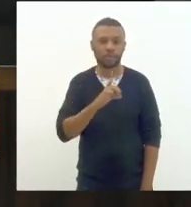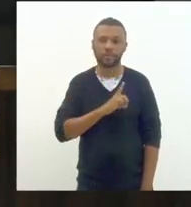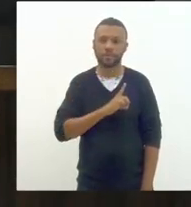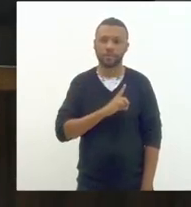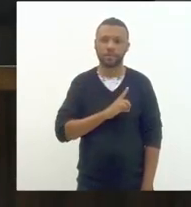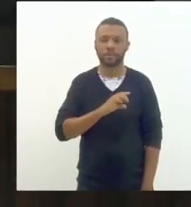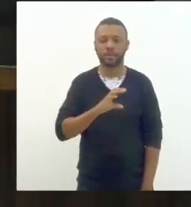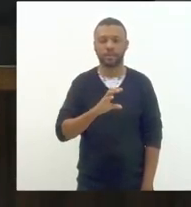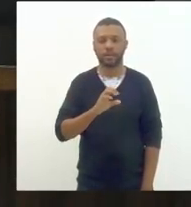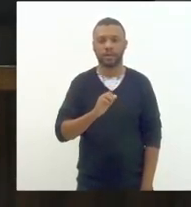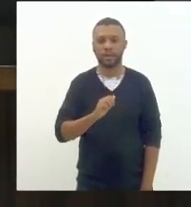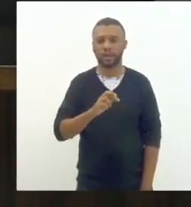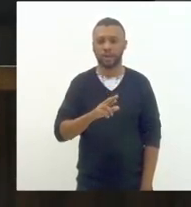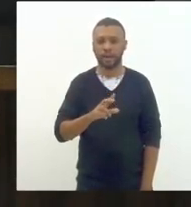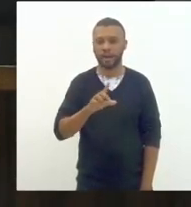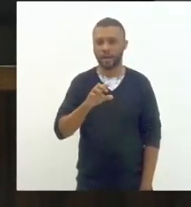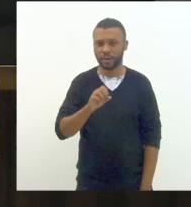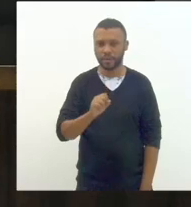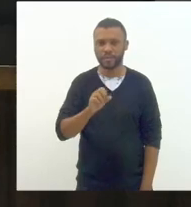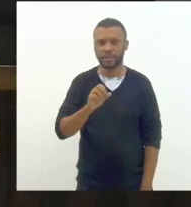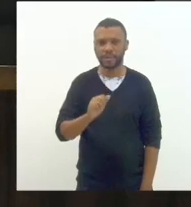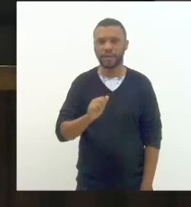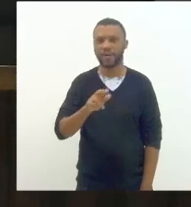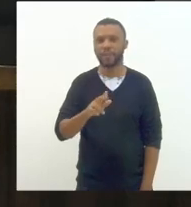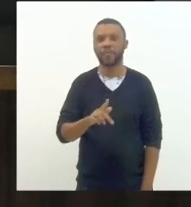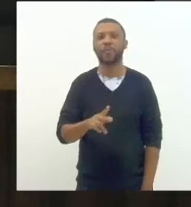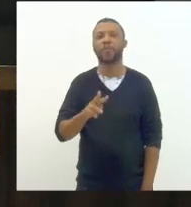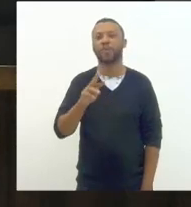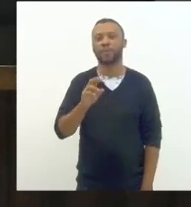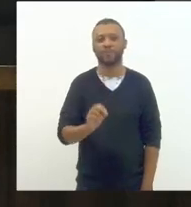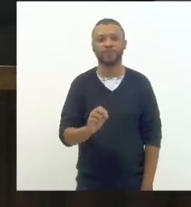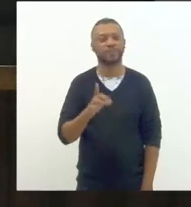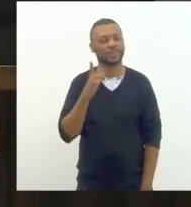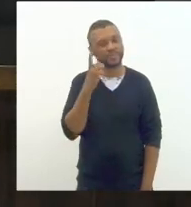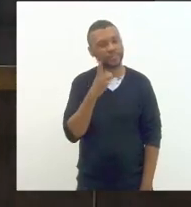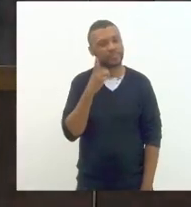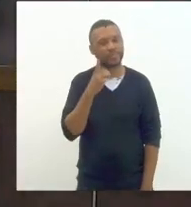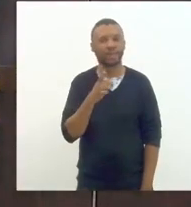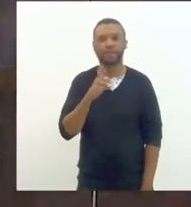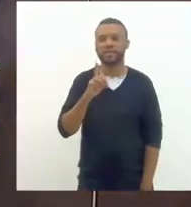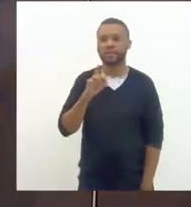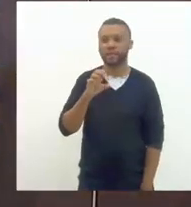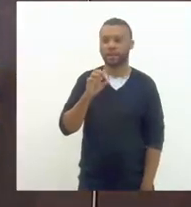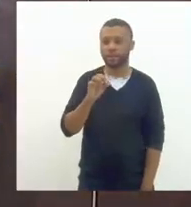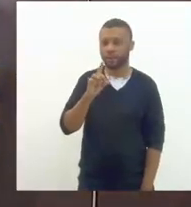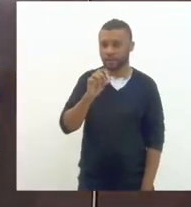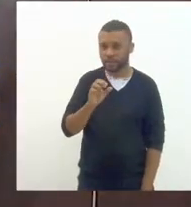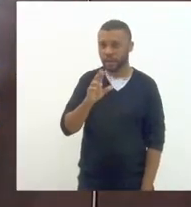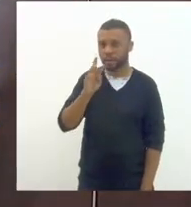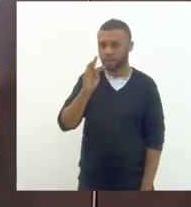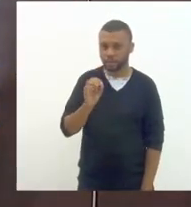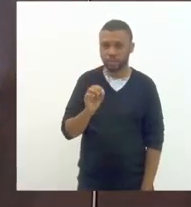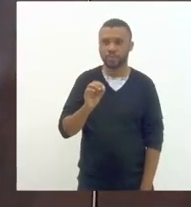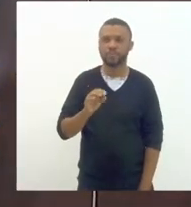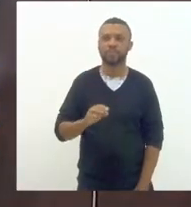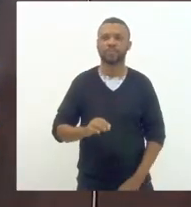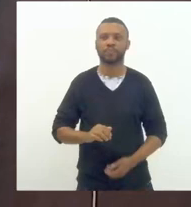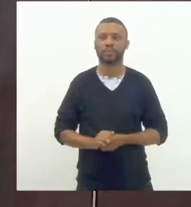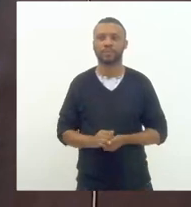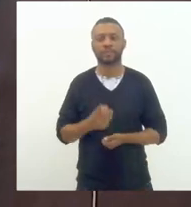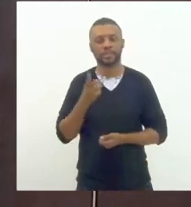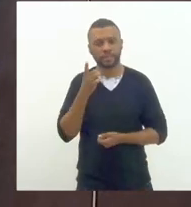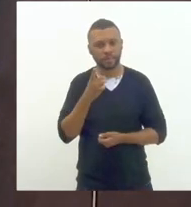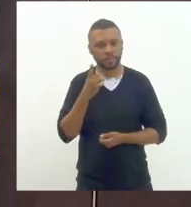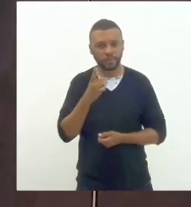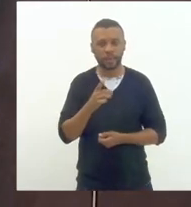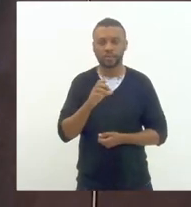Carlos Augusto. Delegado Carlos Augusto. Deputado doutor Deodalto. Deputado doutor Deodalto, deputado